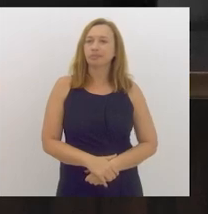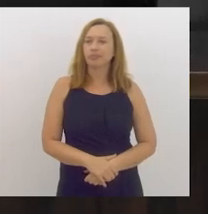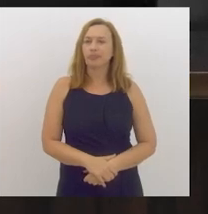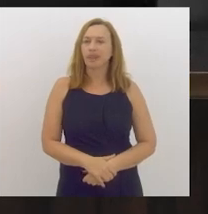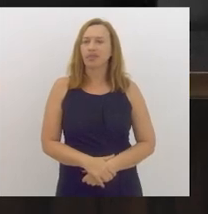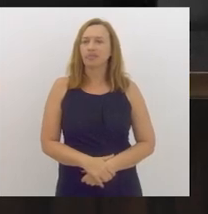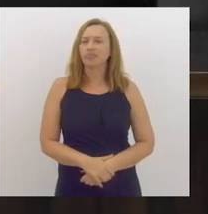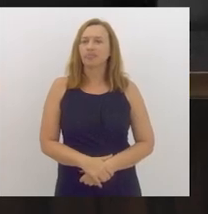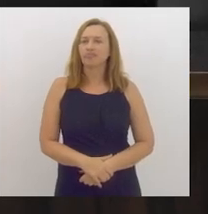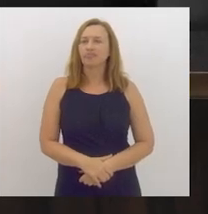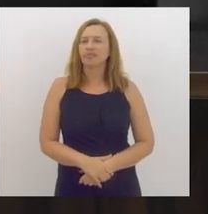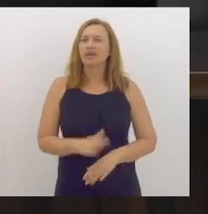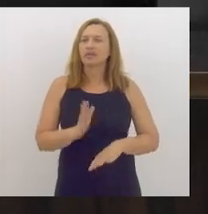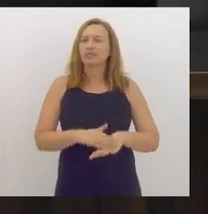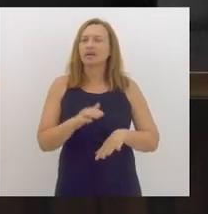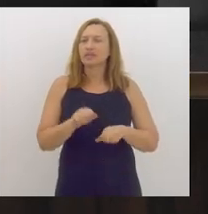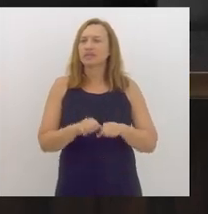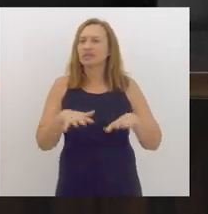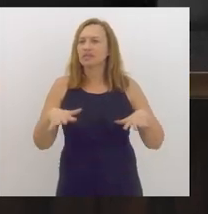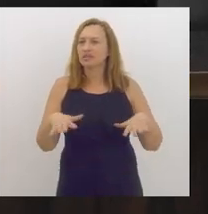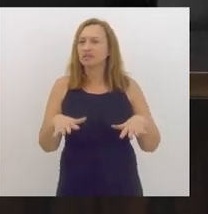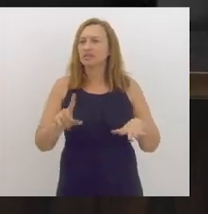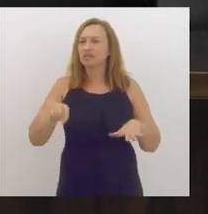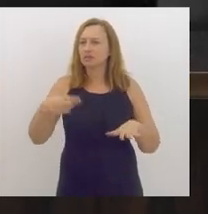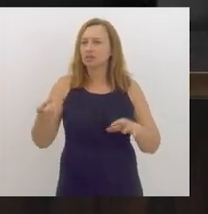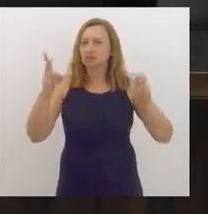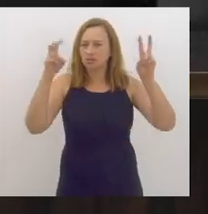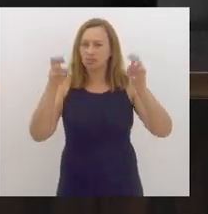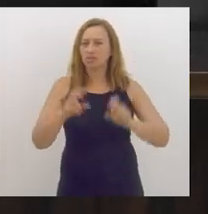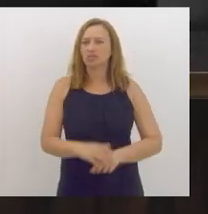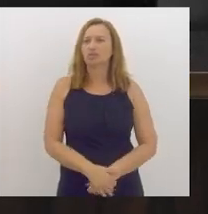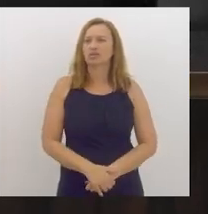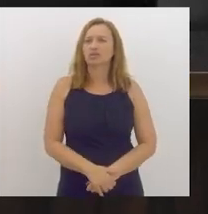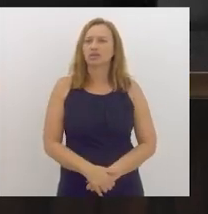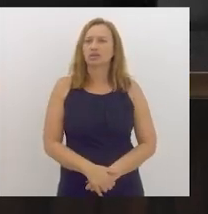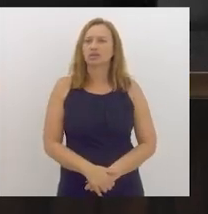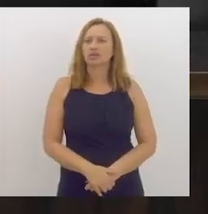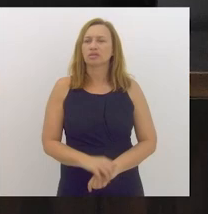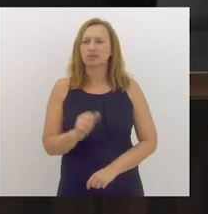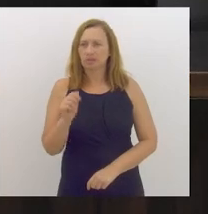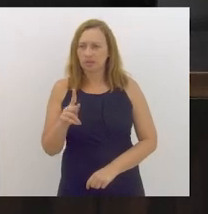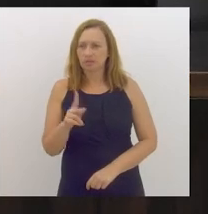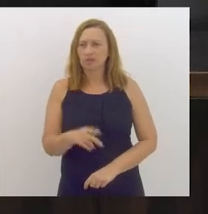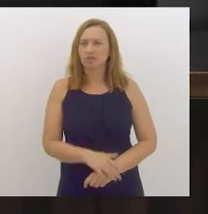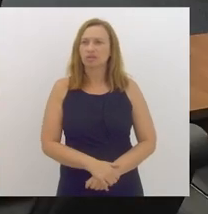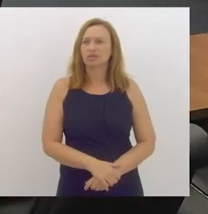Tá ok. Tá mais amplo no dá outras providências. Tá?